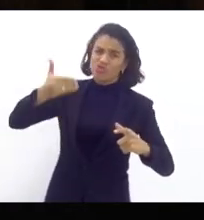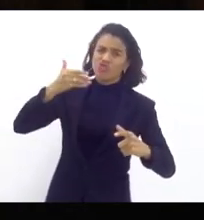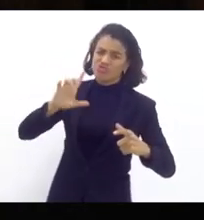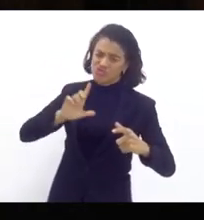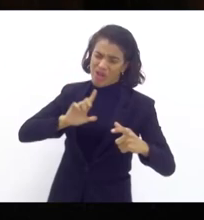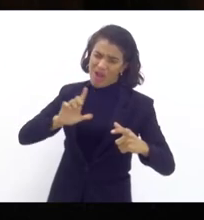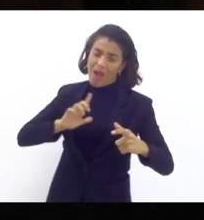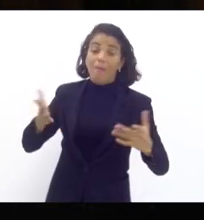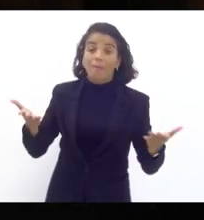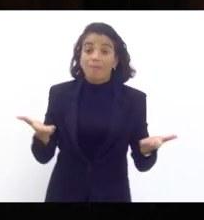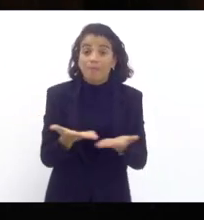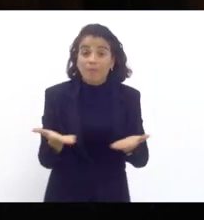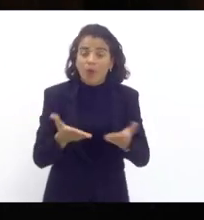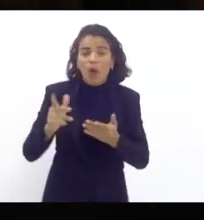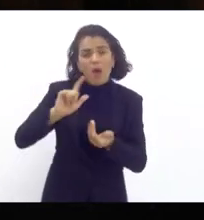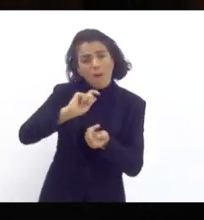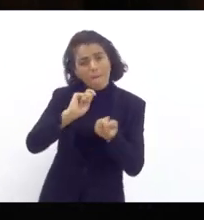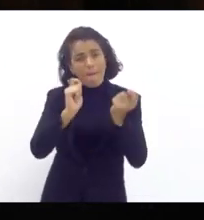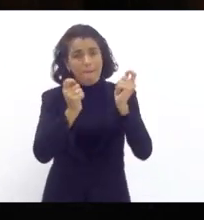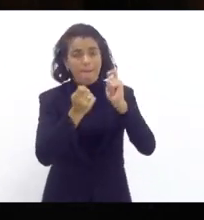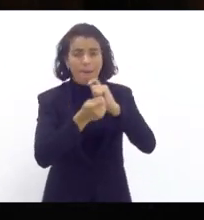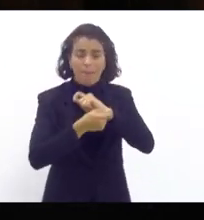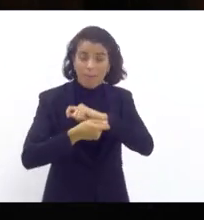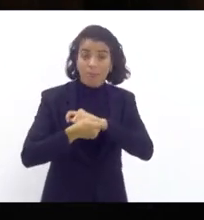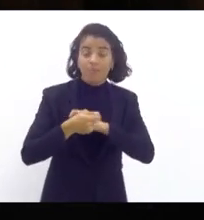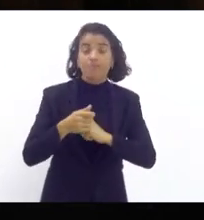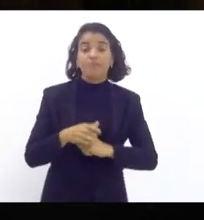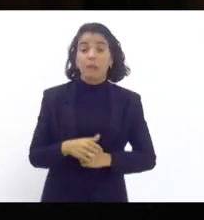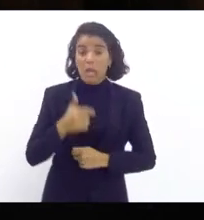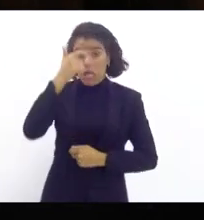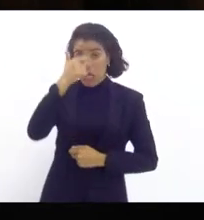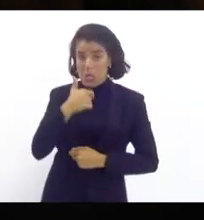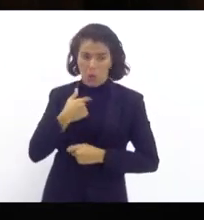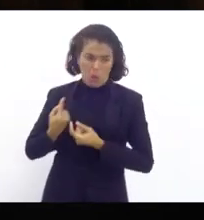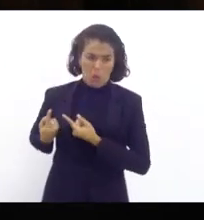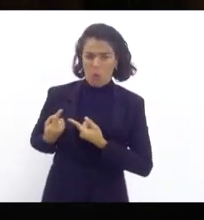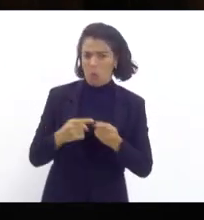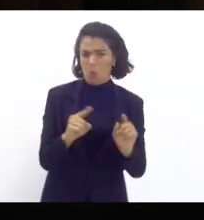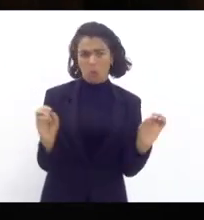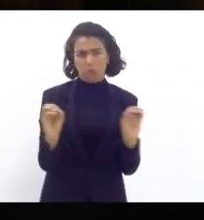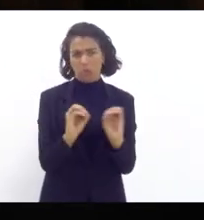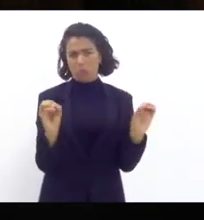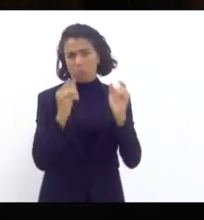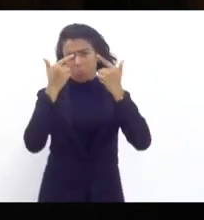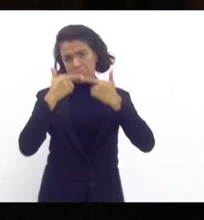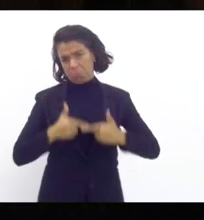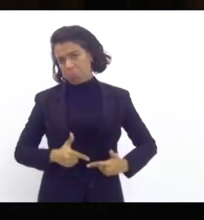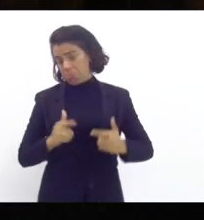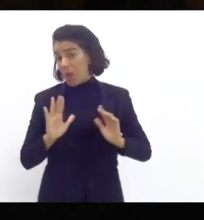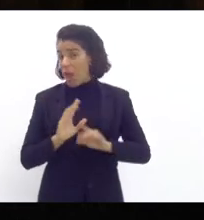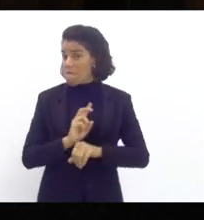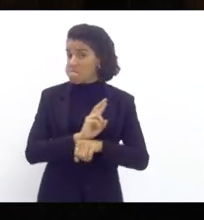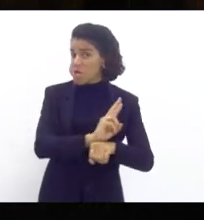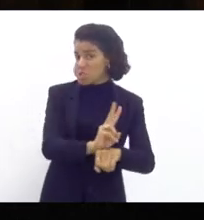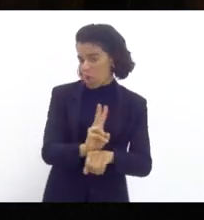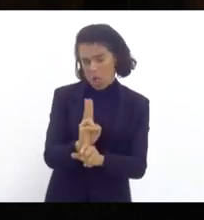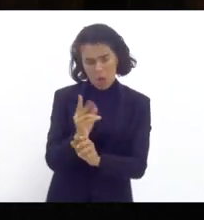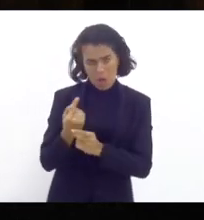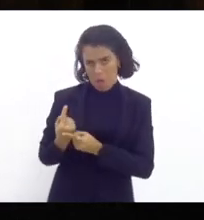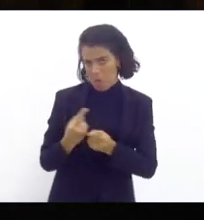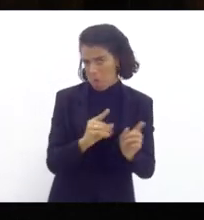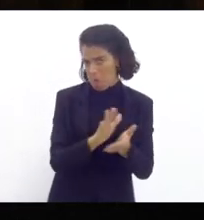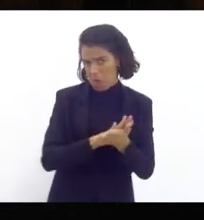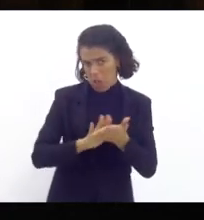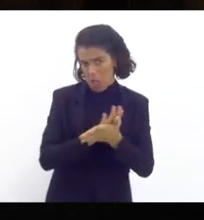passando por uma reforma. E eu não sou contra, de forma alguma, a fiscalização da